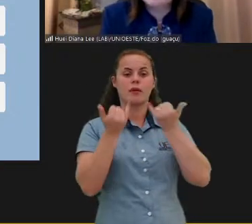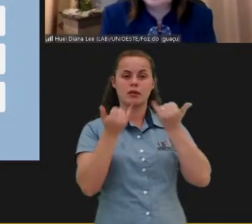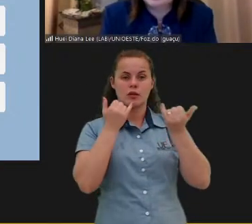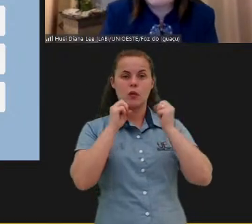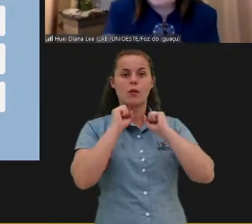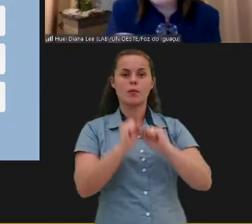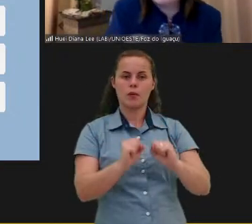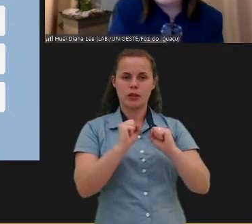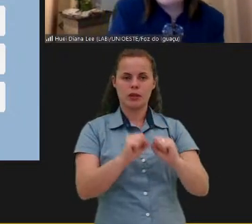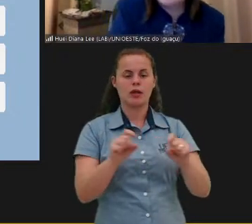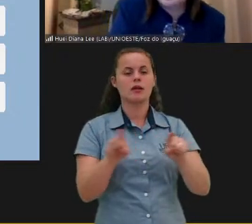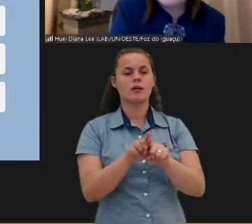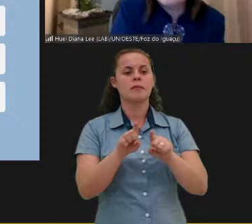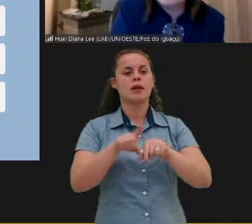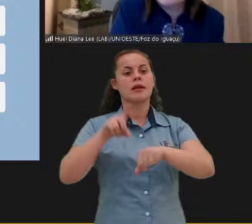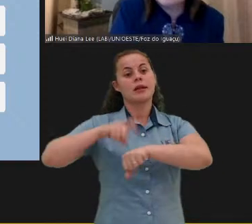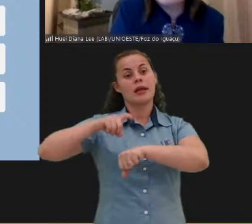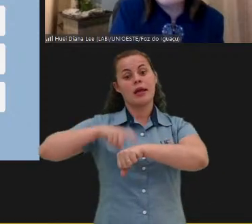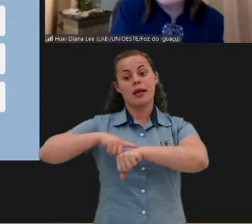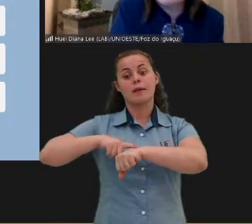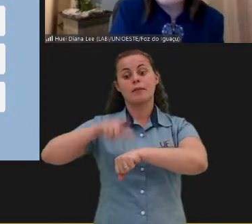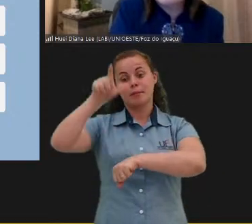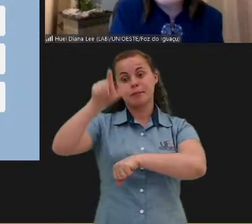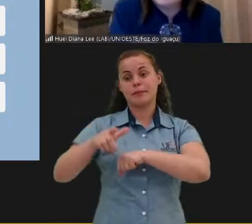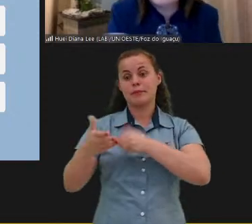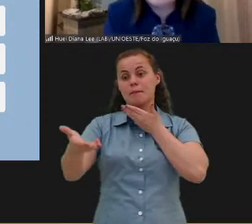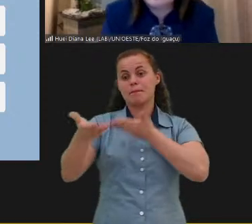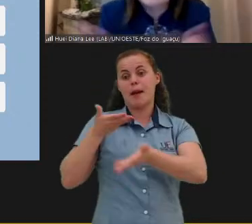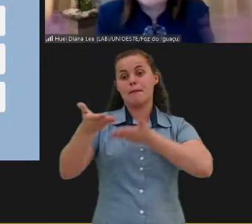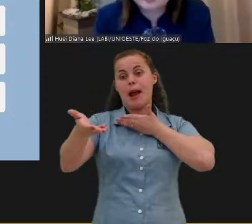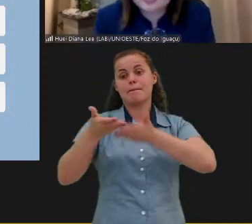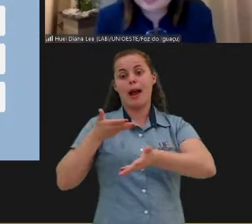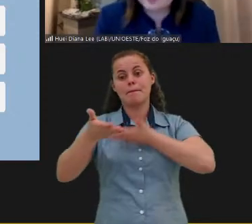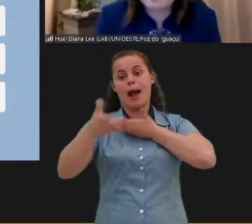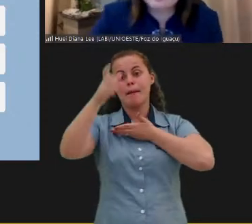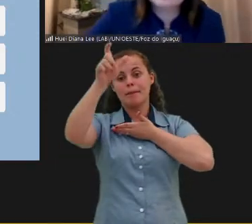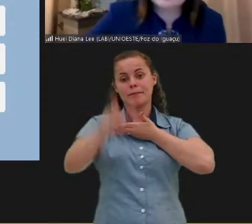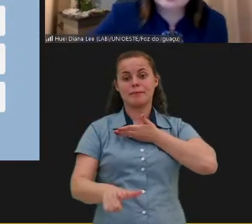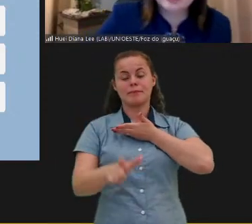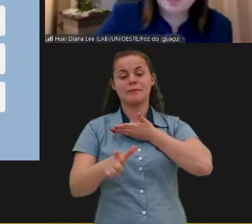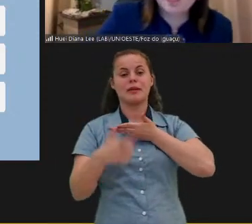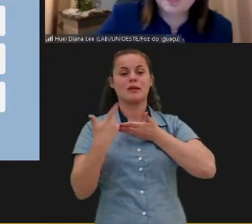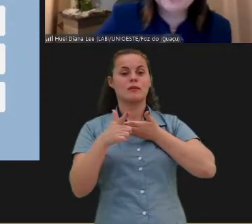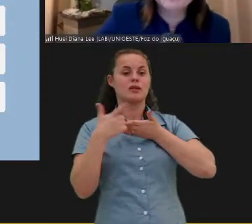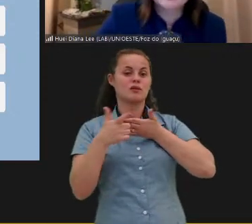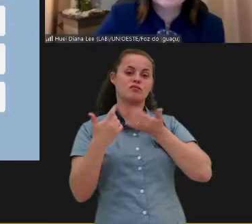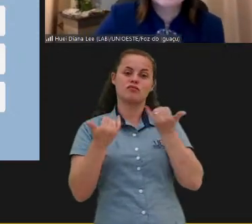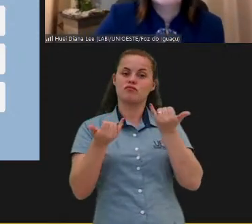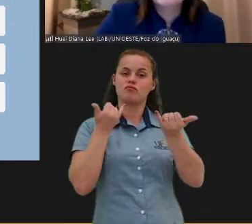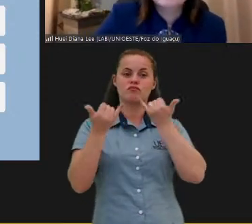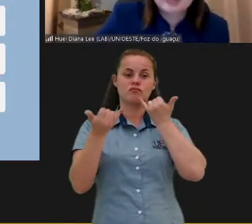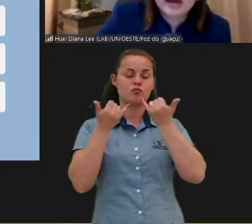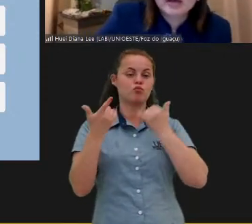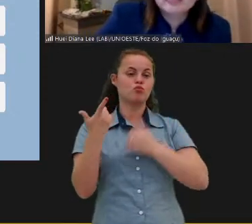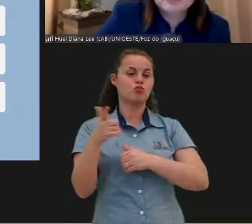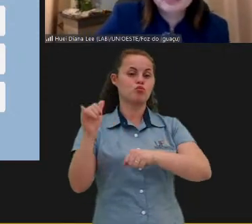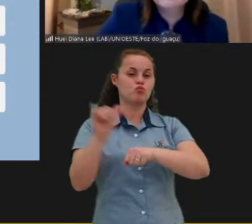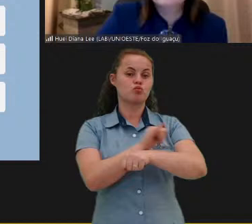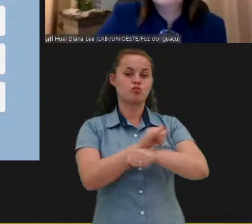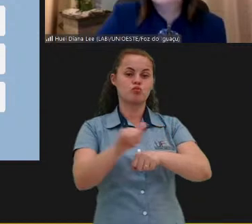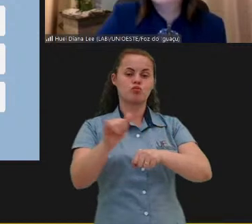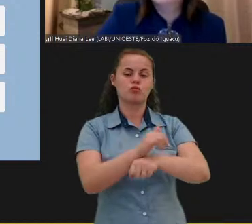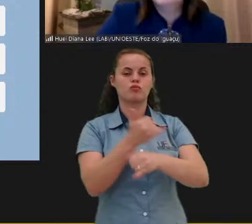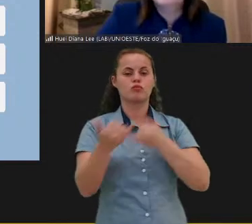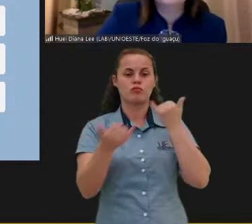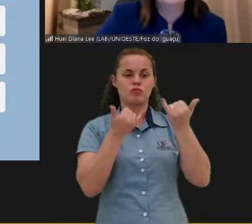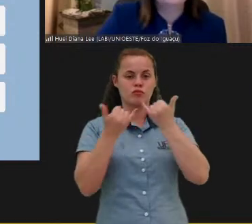poderia destinar mais esse tempo ao paciente, mas sem essas ferramentas ele não tem como. E, claro,